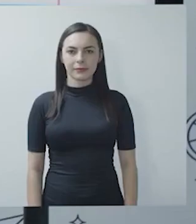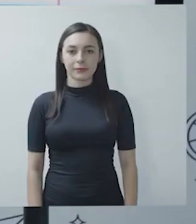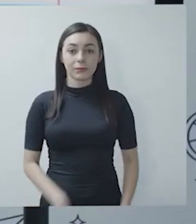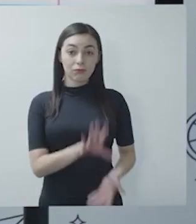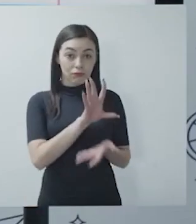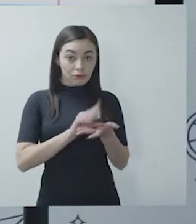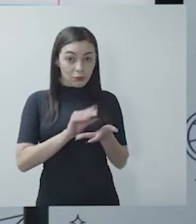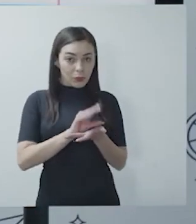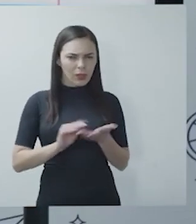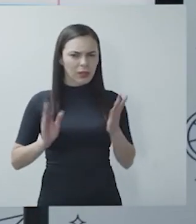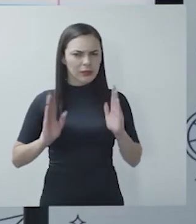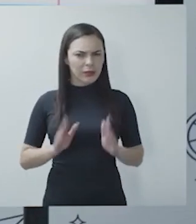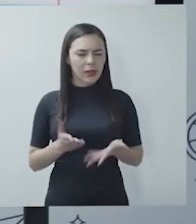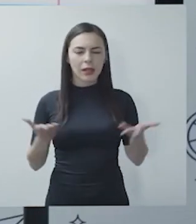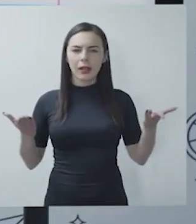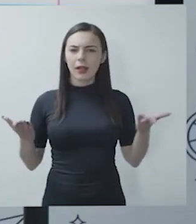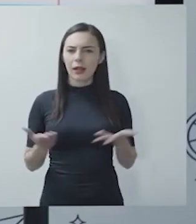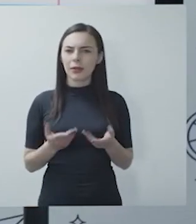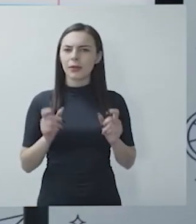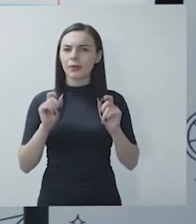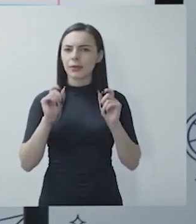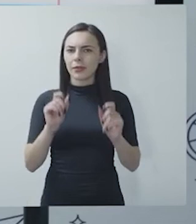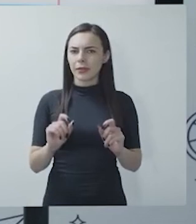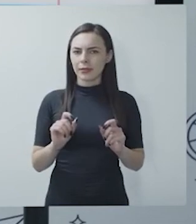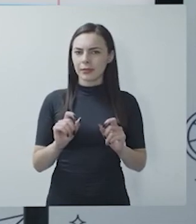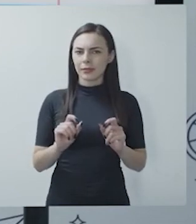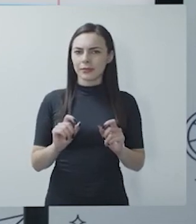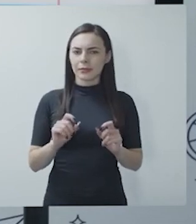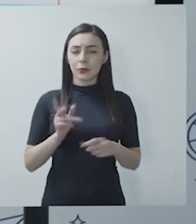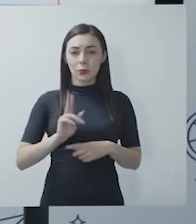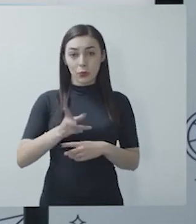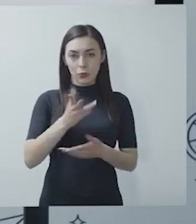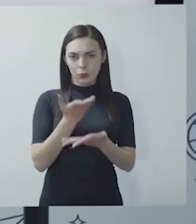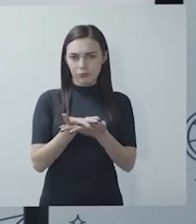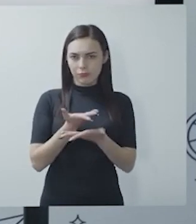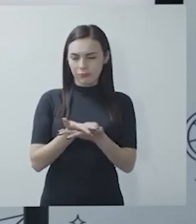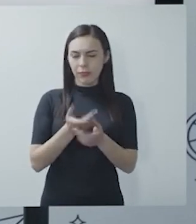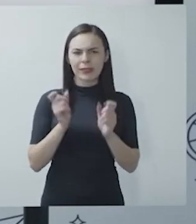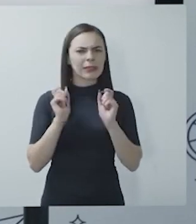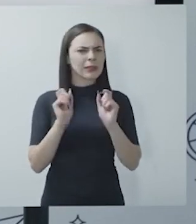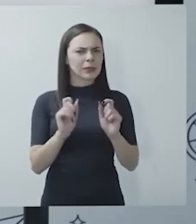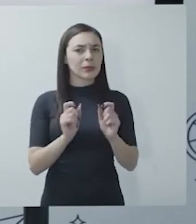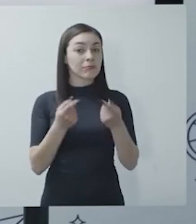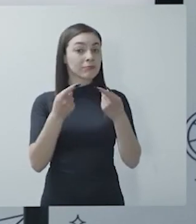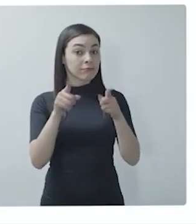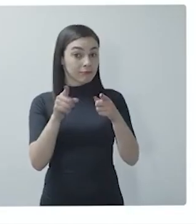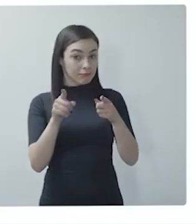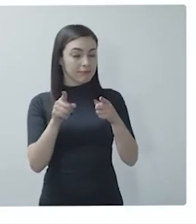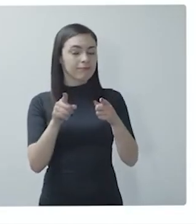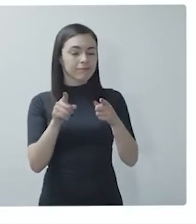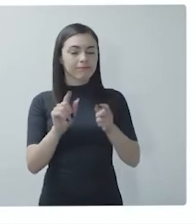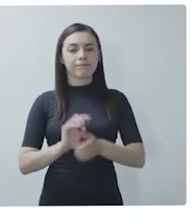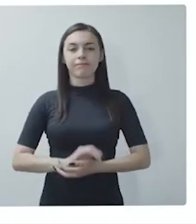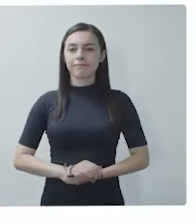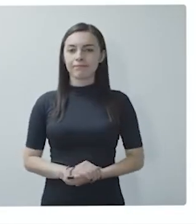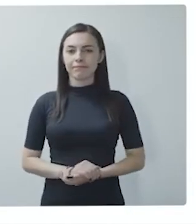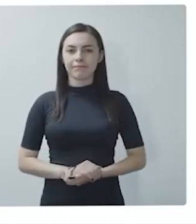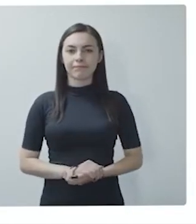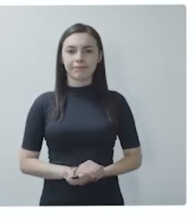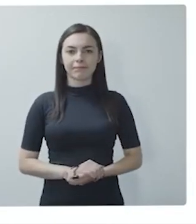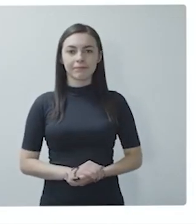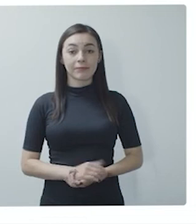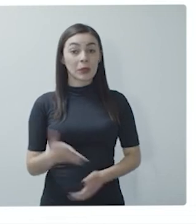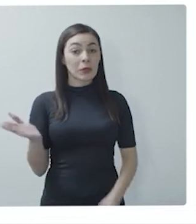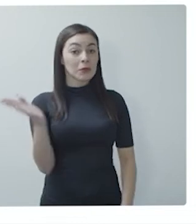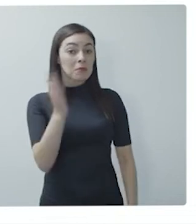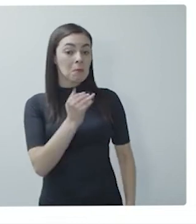Fizeram o registro? Então vamos para a nossa próxima, para a continuidade da nossa aula, que é o desafio. Então vamos